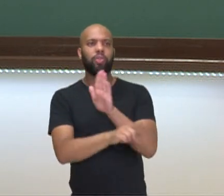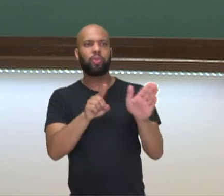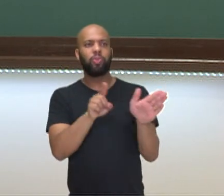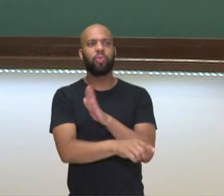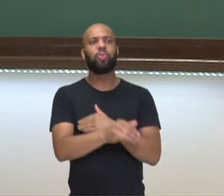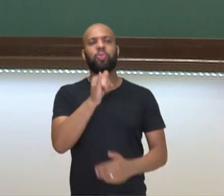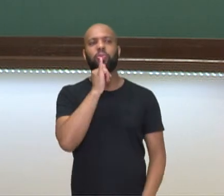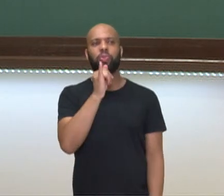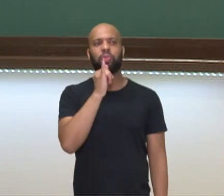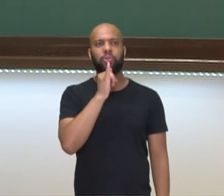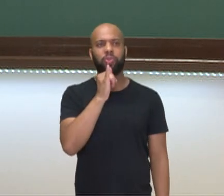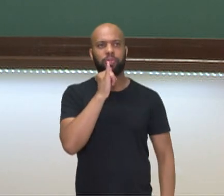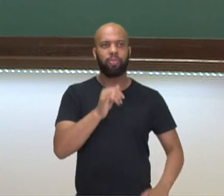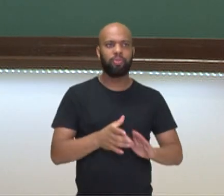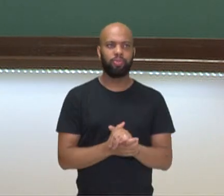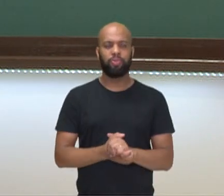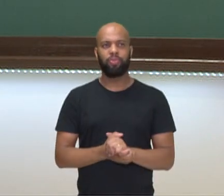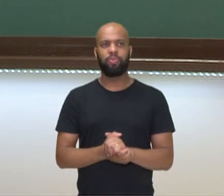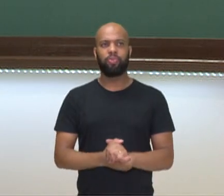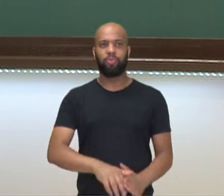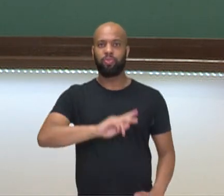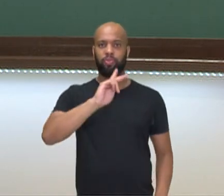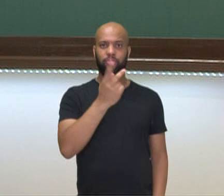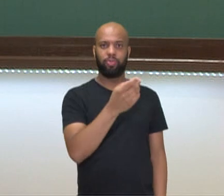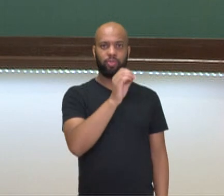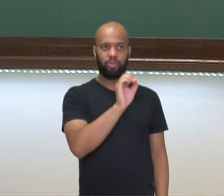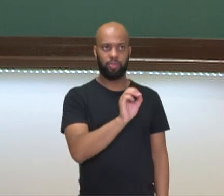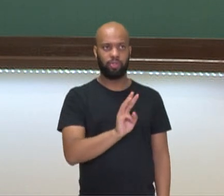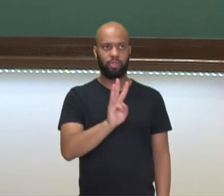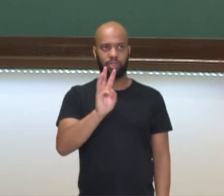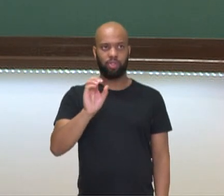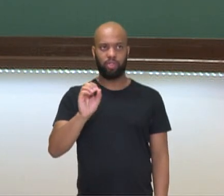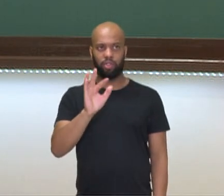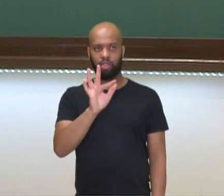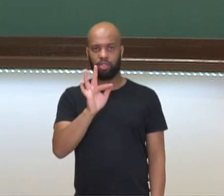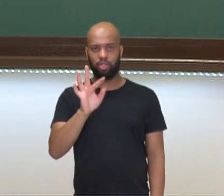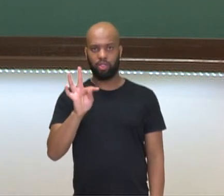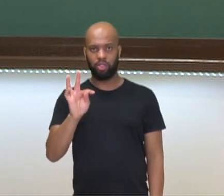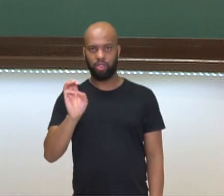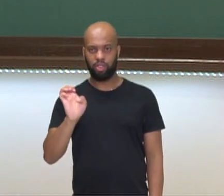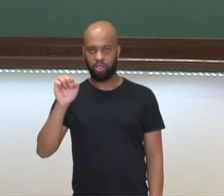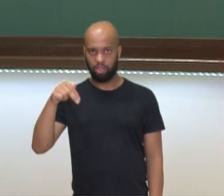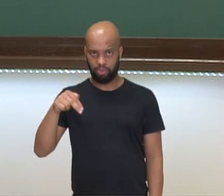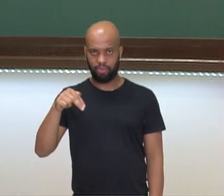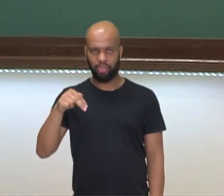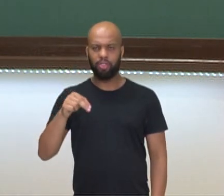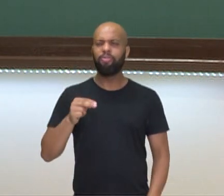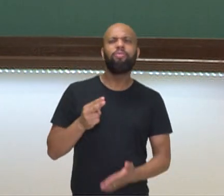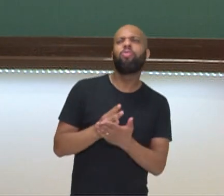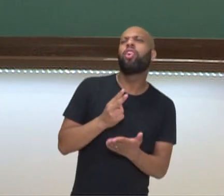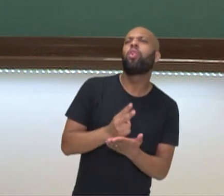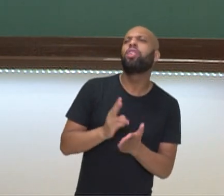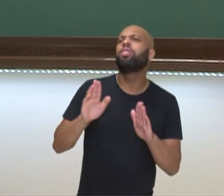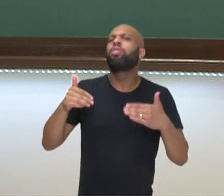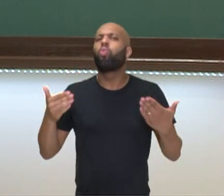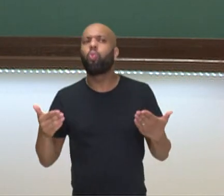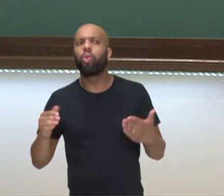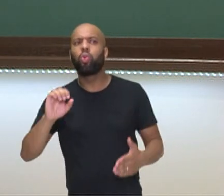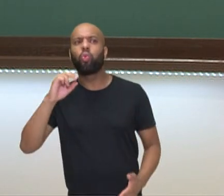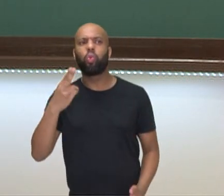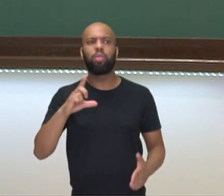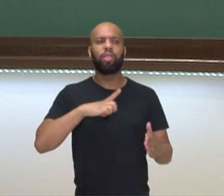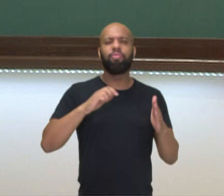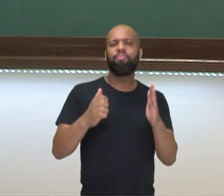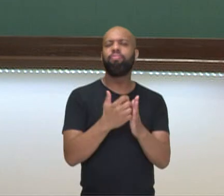como how often, com que frequência, ou how many times, quantas vezes. Por